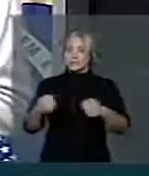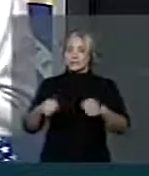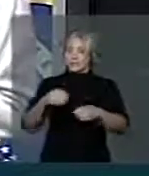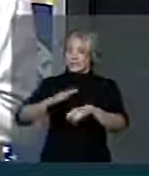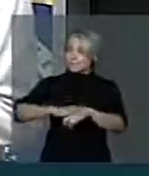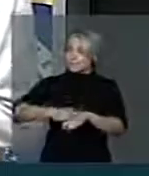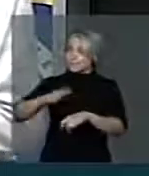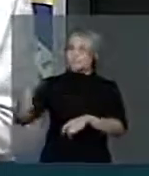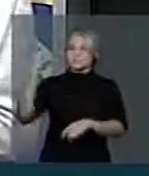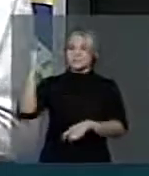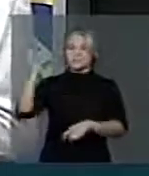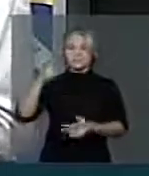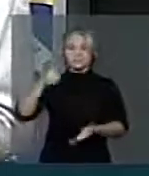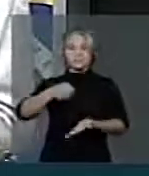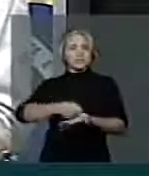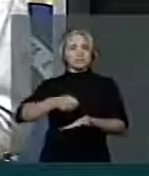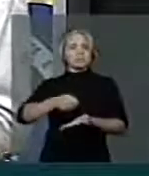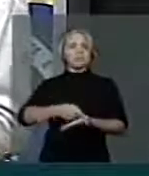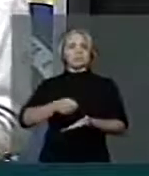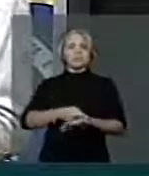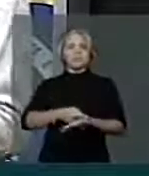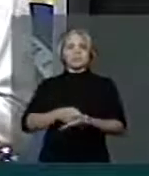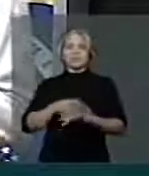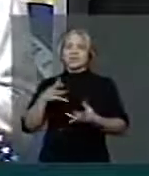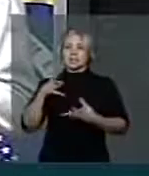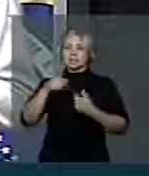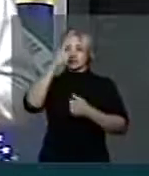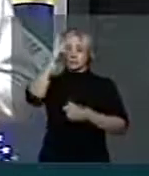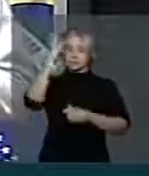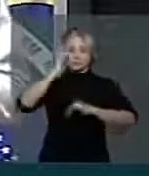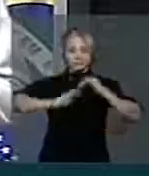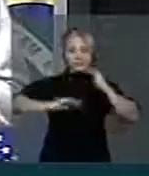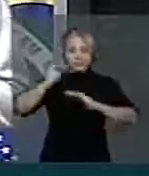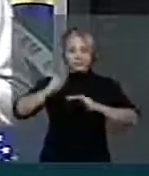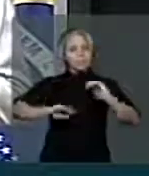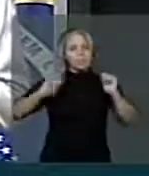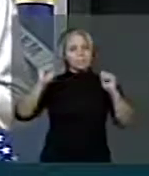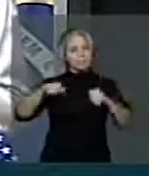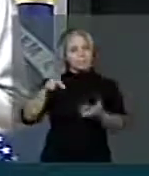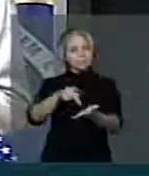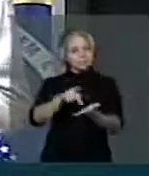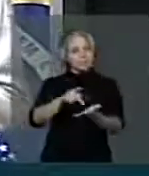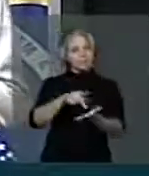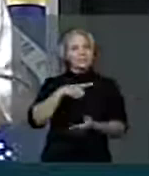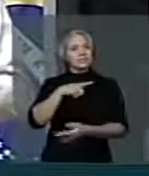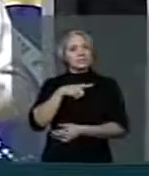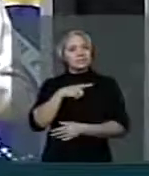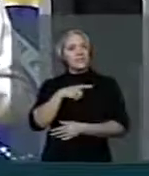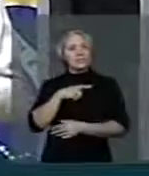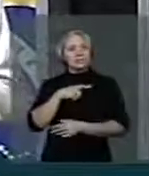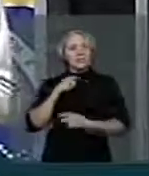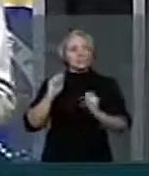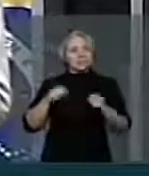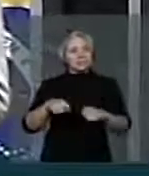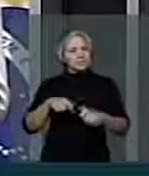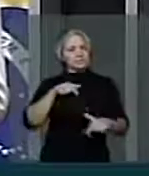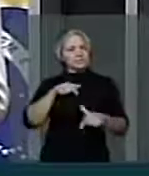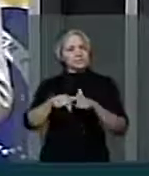tudo, garantir que esses profissionais possam efetivamente ter condições de